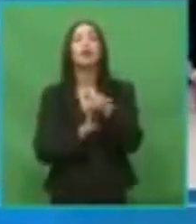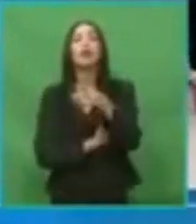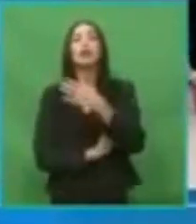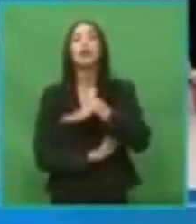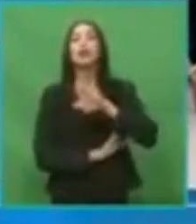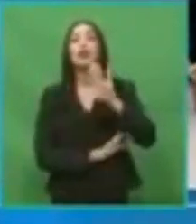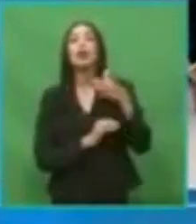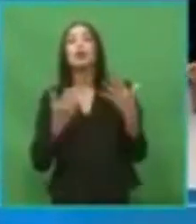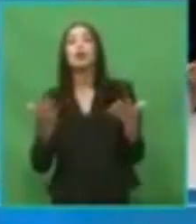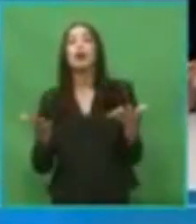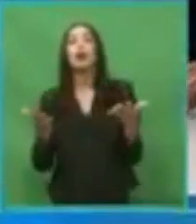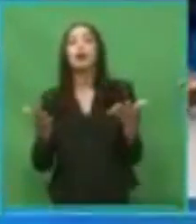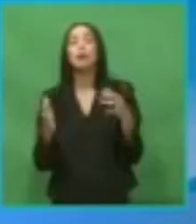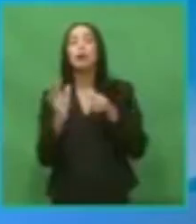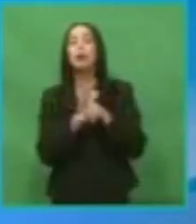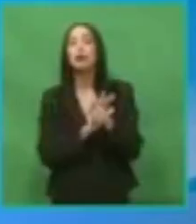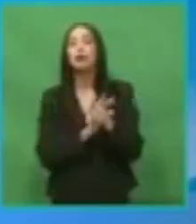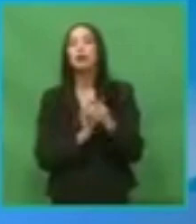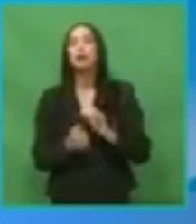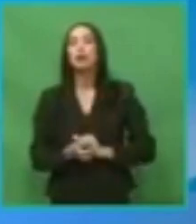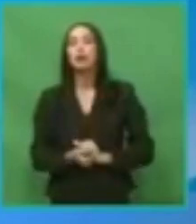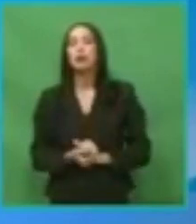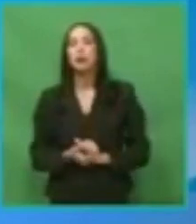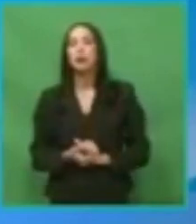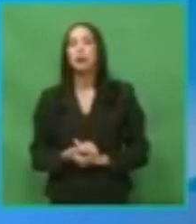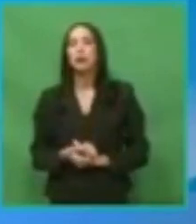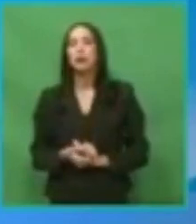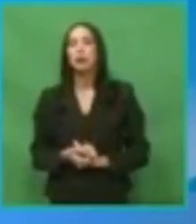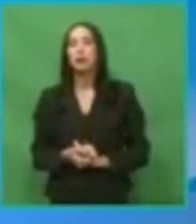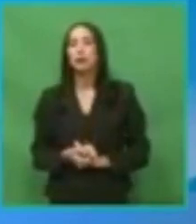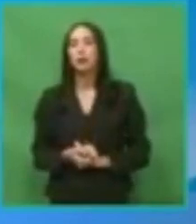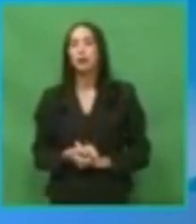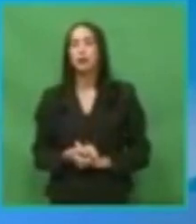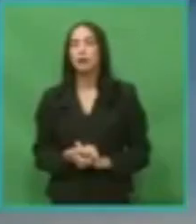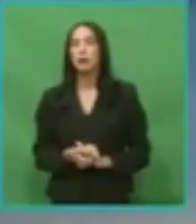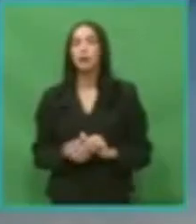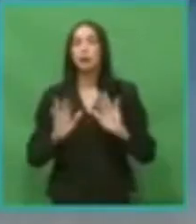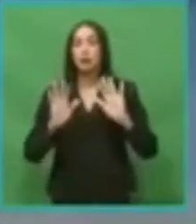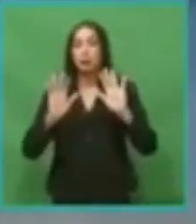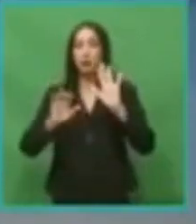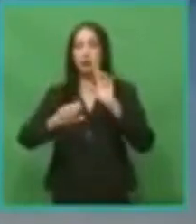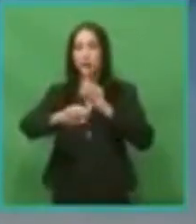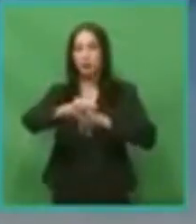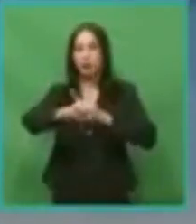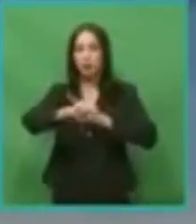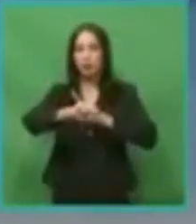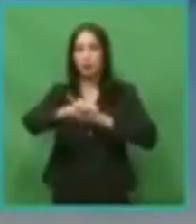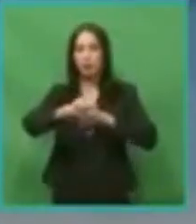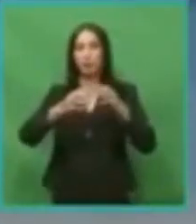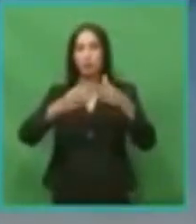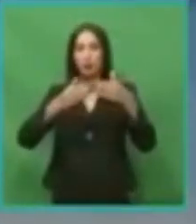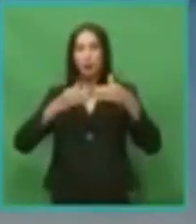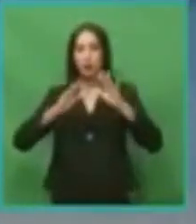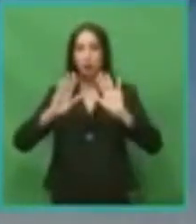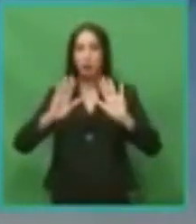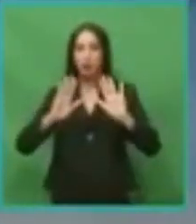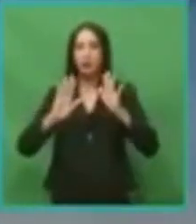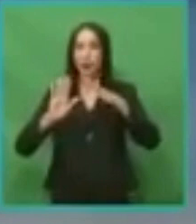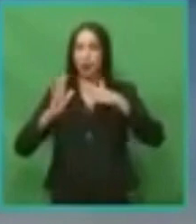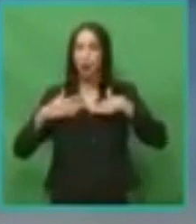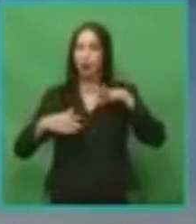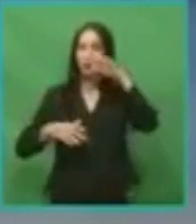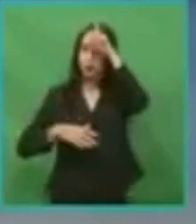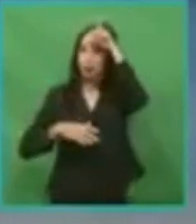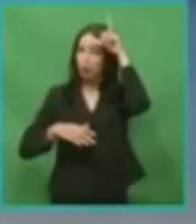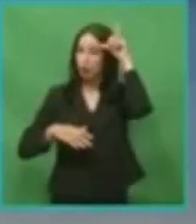Diego? Você só traz ameaça. Por favor, só um minuto. Candidata, eu vou pedir. Por favor, candidata Lourdes Melo. Olha, é o seguinte,